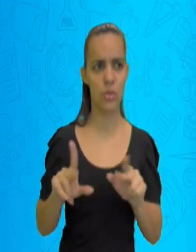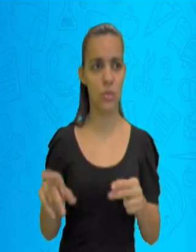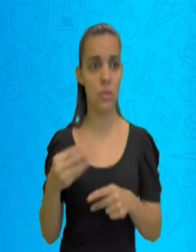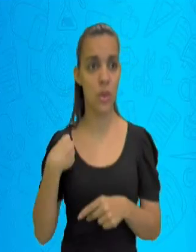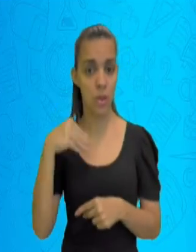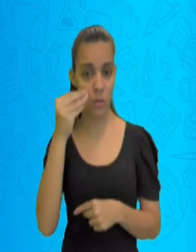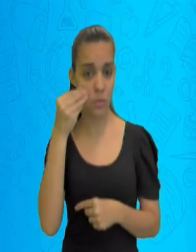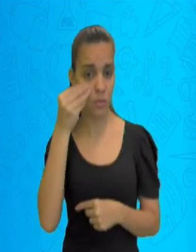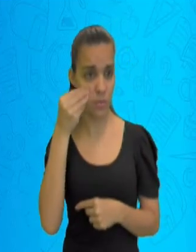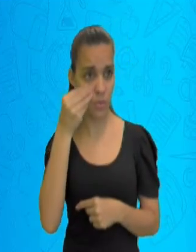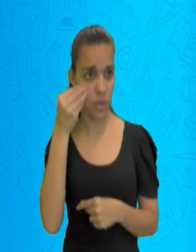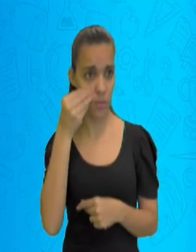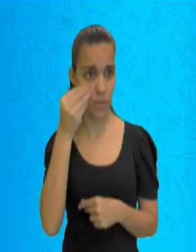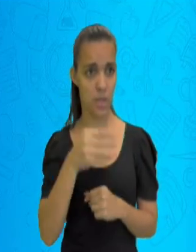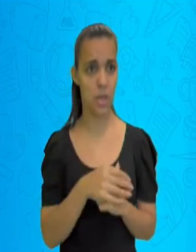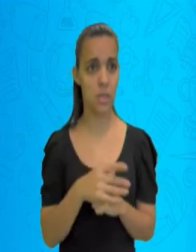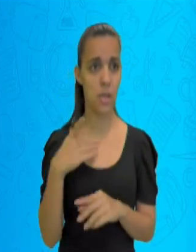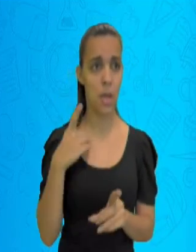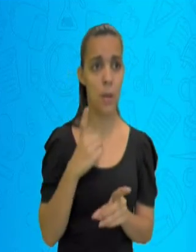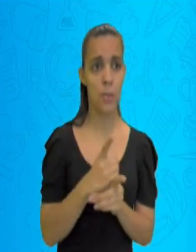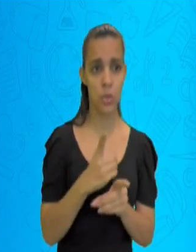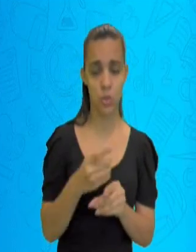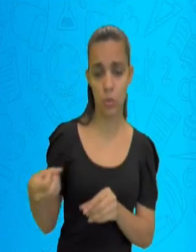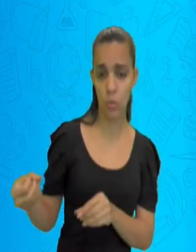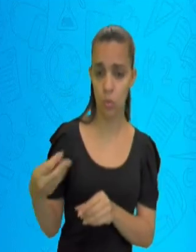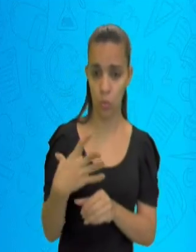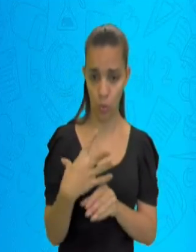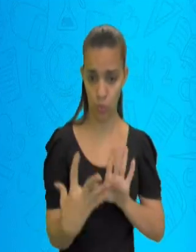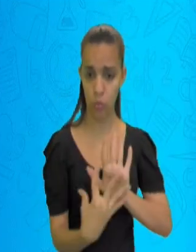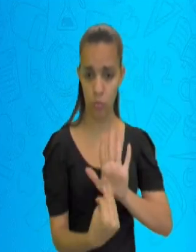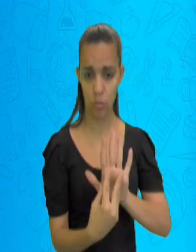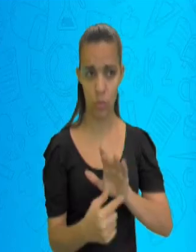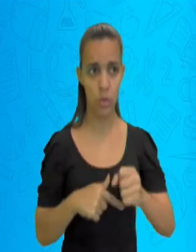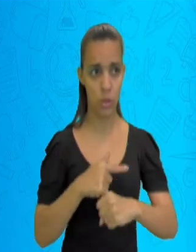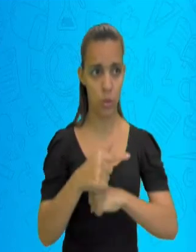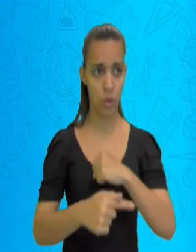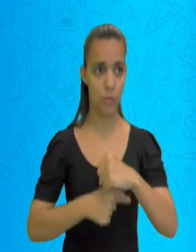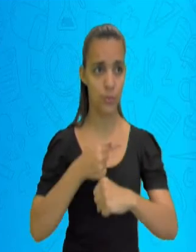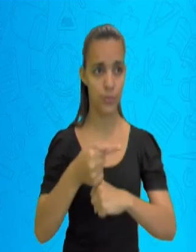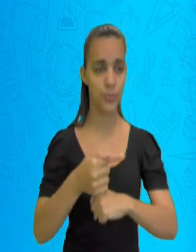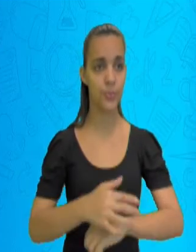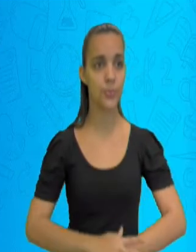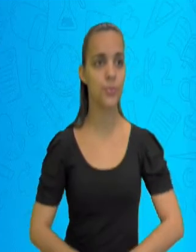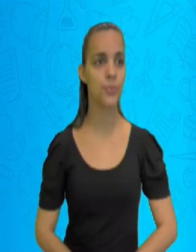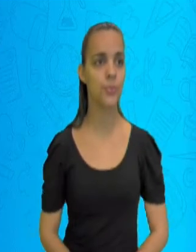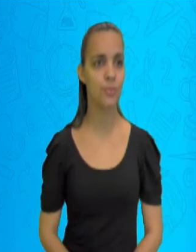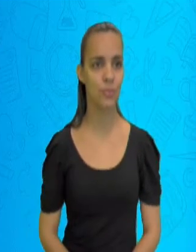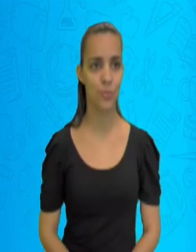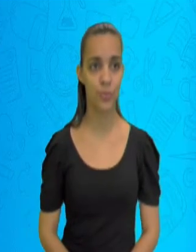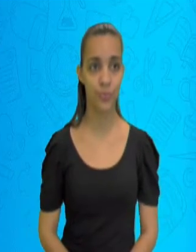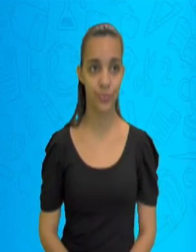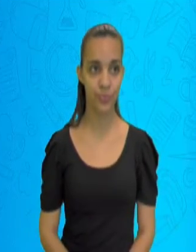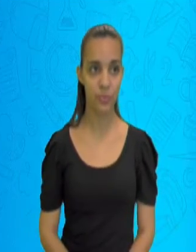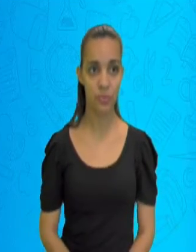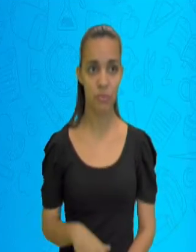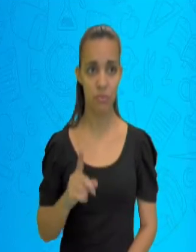é o seguinte, o novo modelo atômico, o átomo tem uma região central,